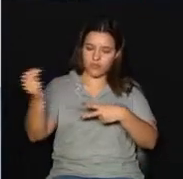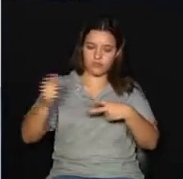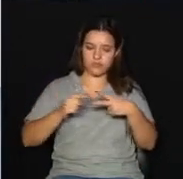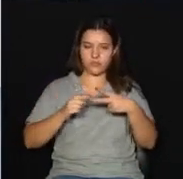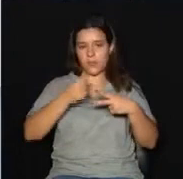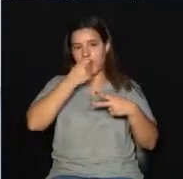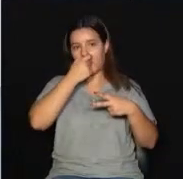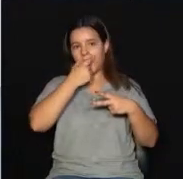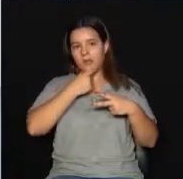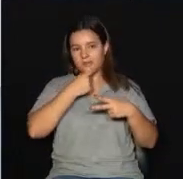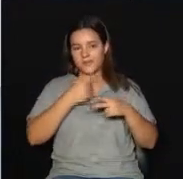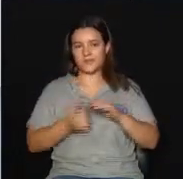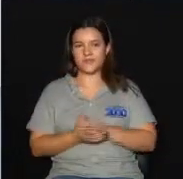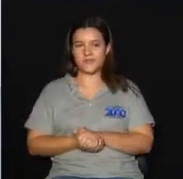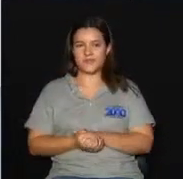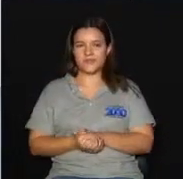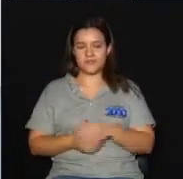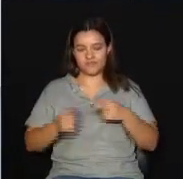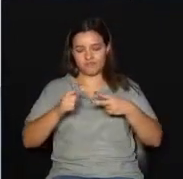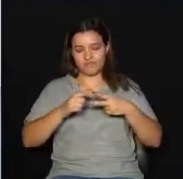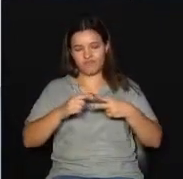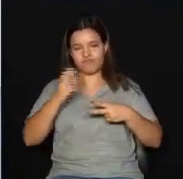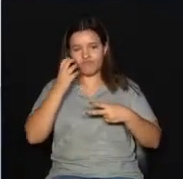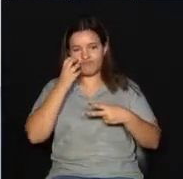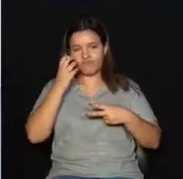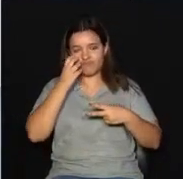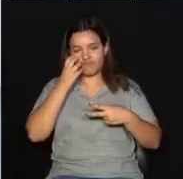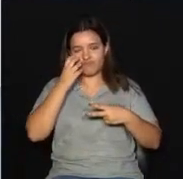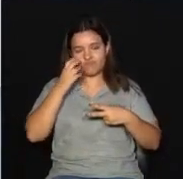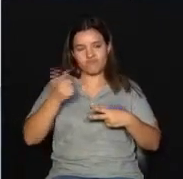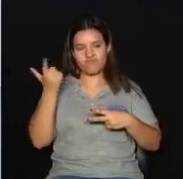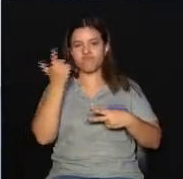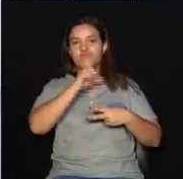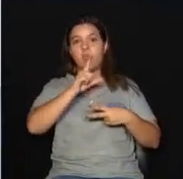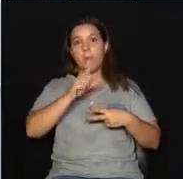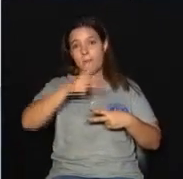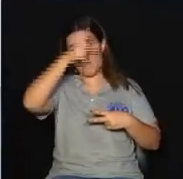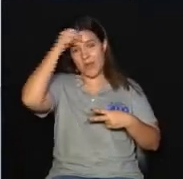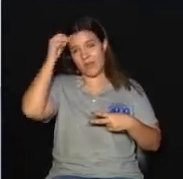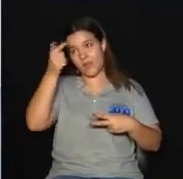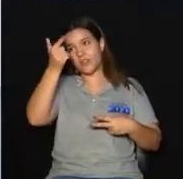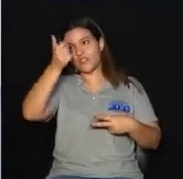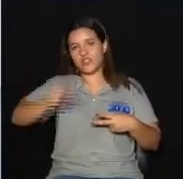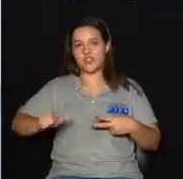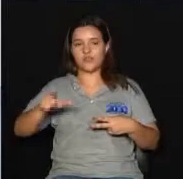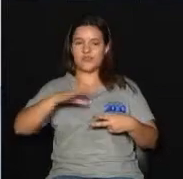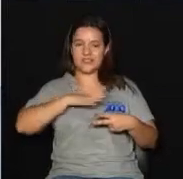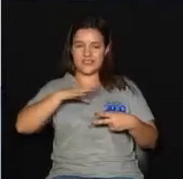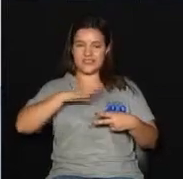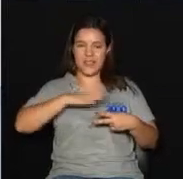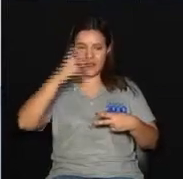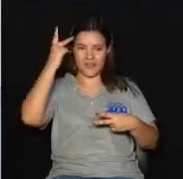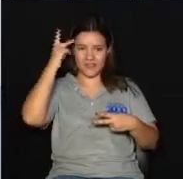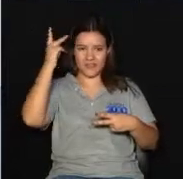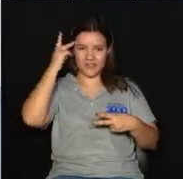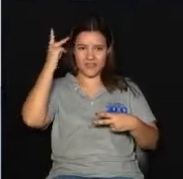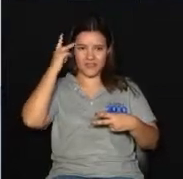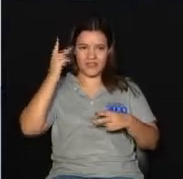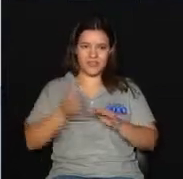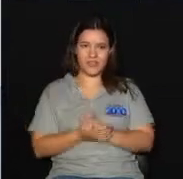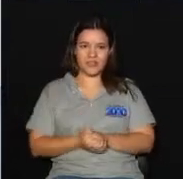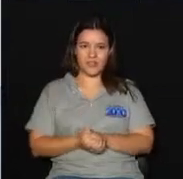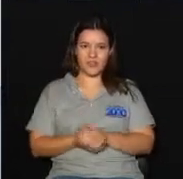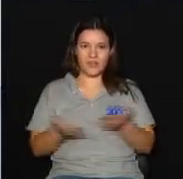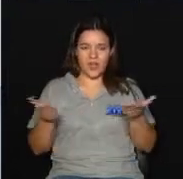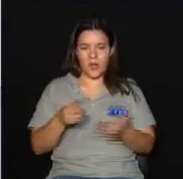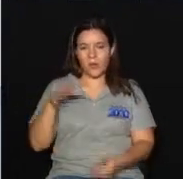99,90% das urnas apuradas. Bruno Covas, do PSDB, reeleito prefeito da cidade de São Paulo. Vamos fazer o